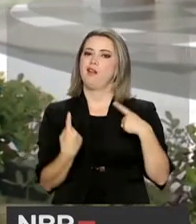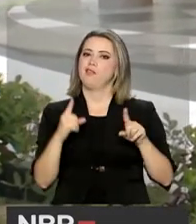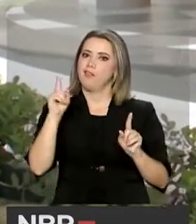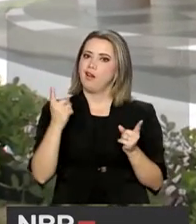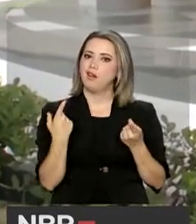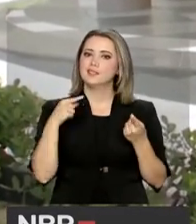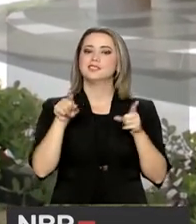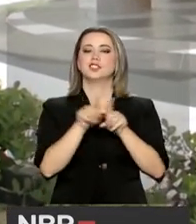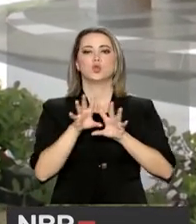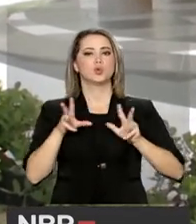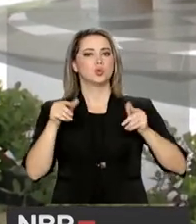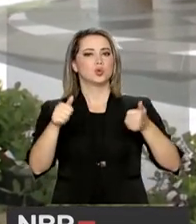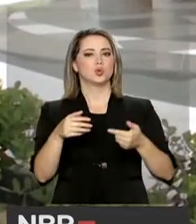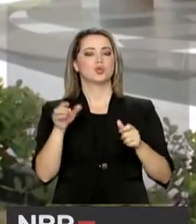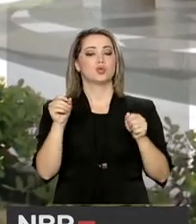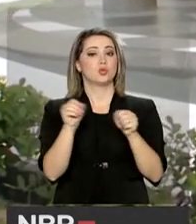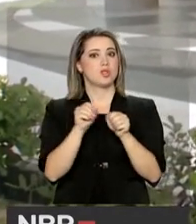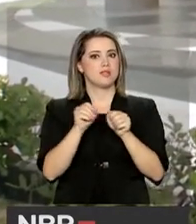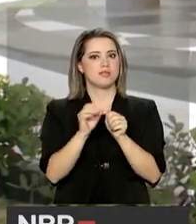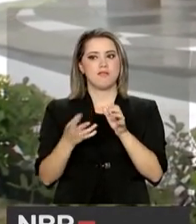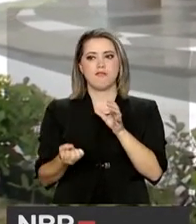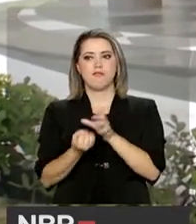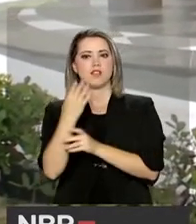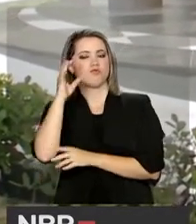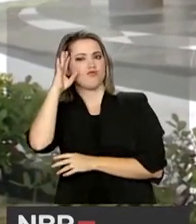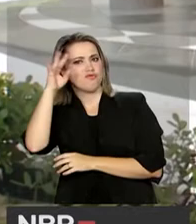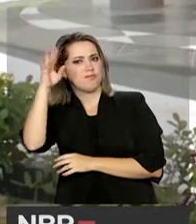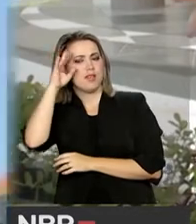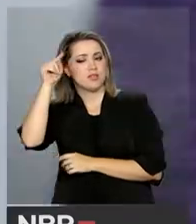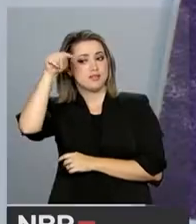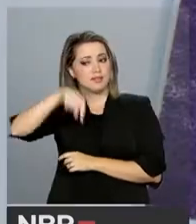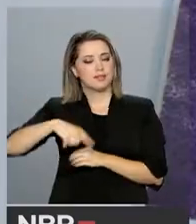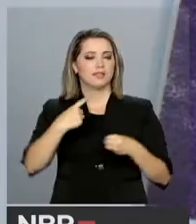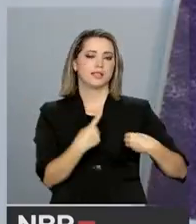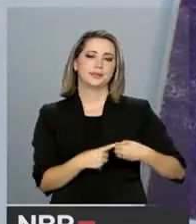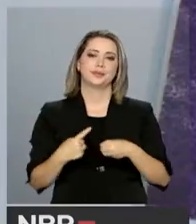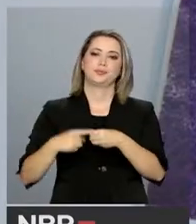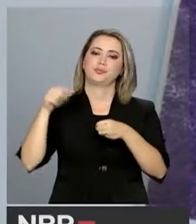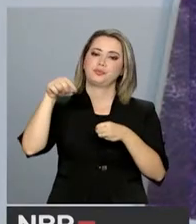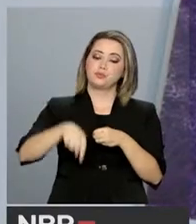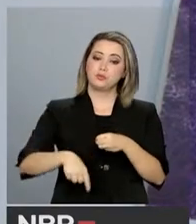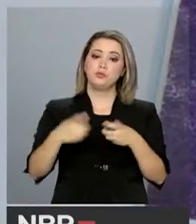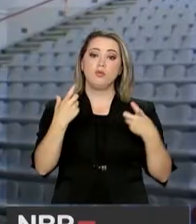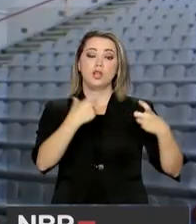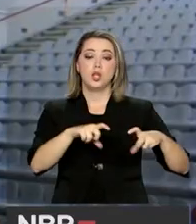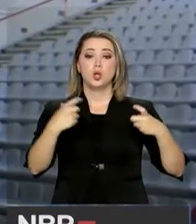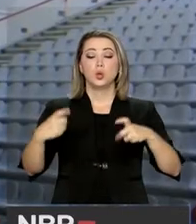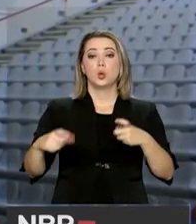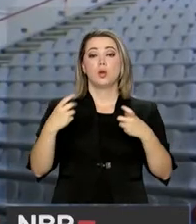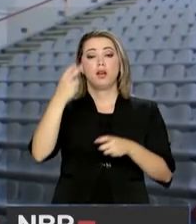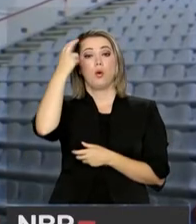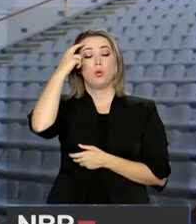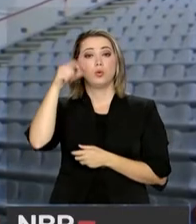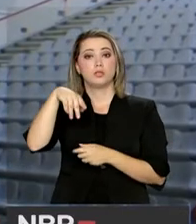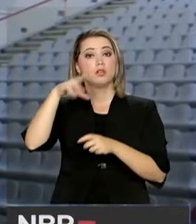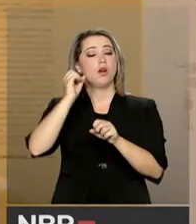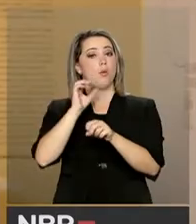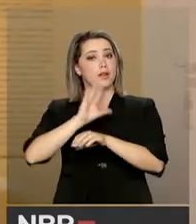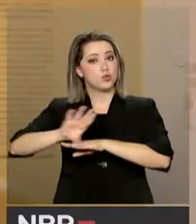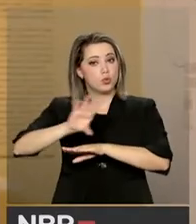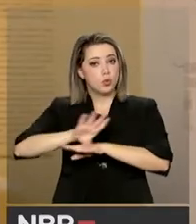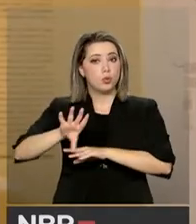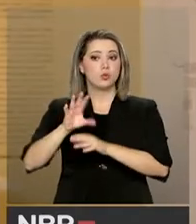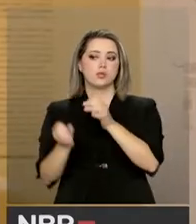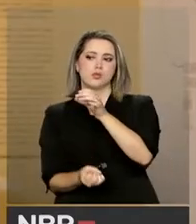o bairro de tudo que se faz de criativo nessa cidade. E aqui, no Centro Cultural Dragão do Mar, é um centro de formação, é um centro de